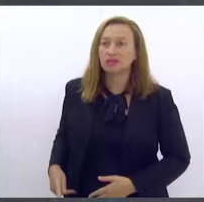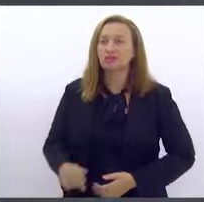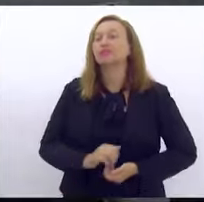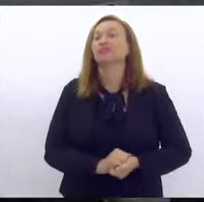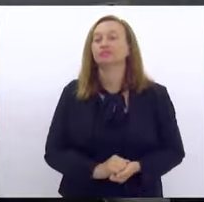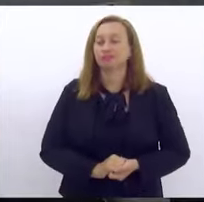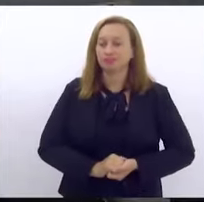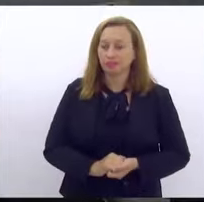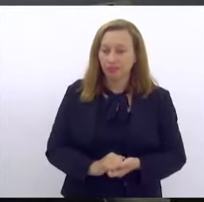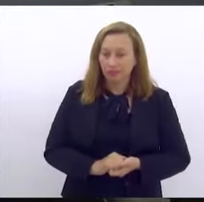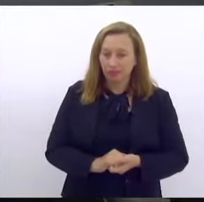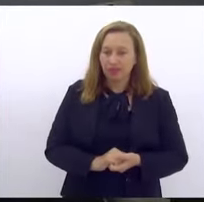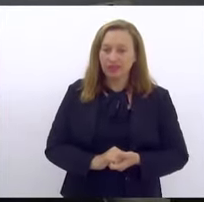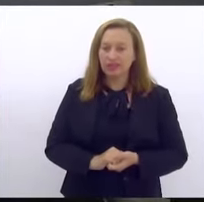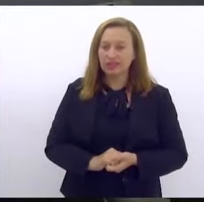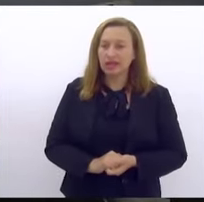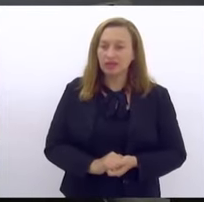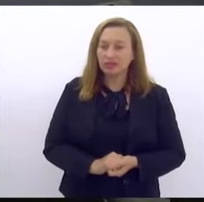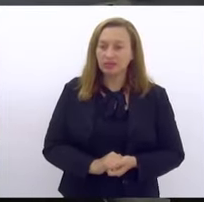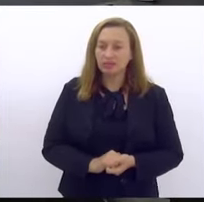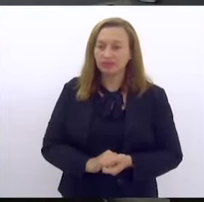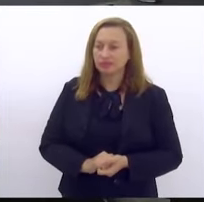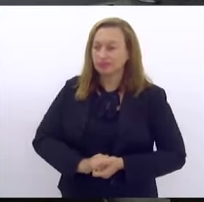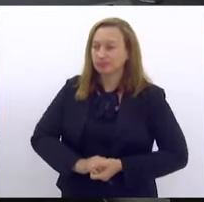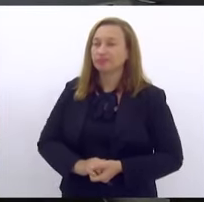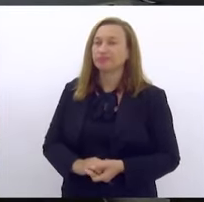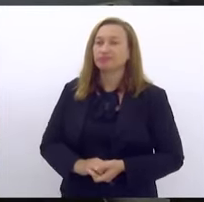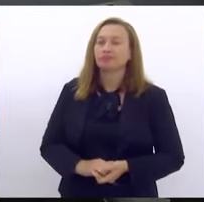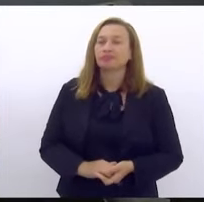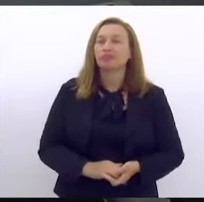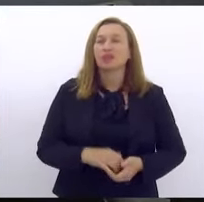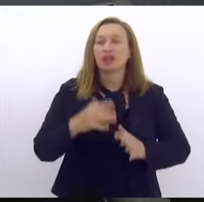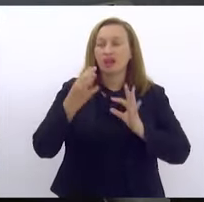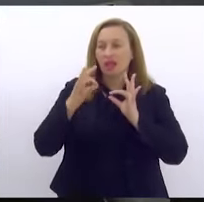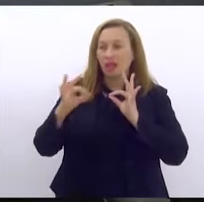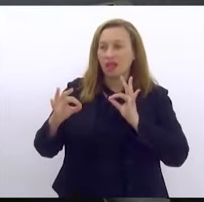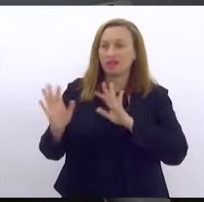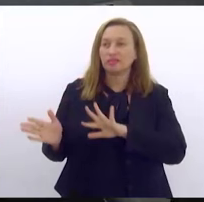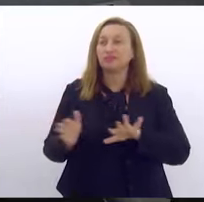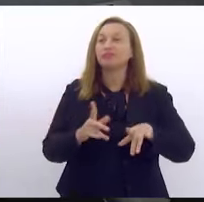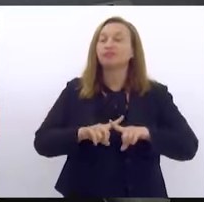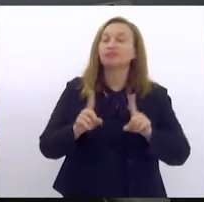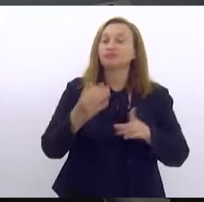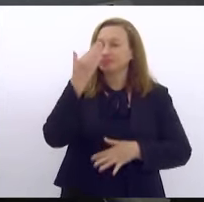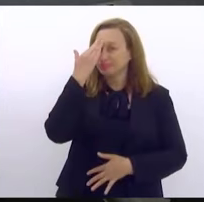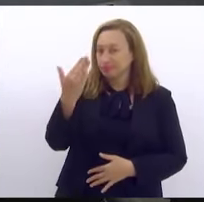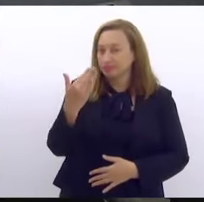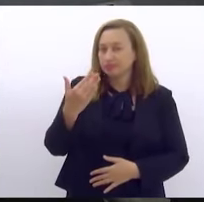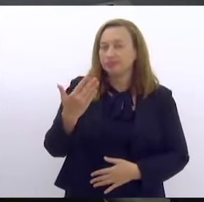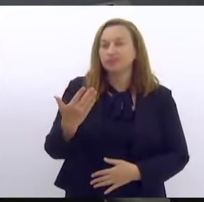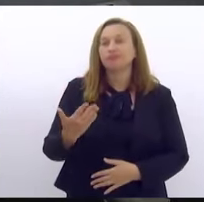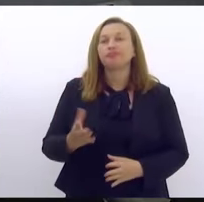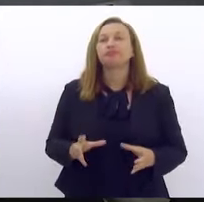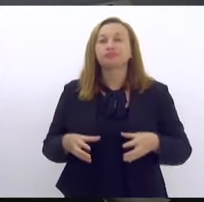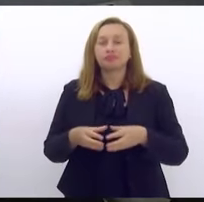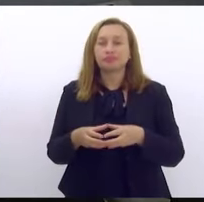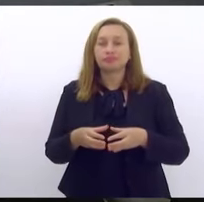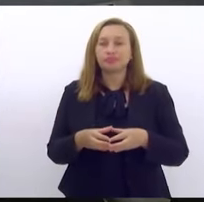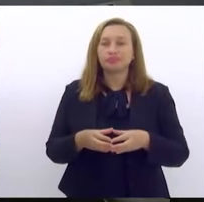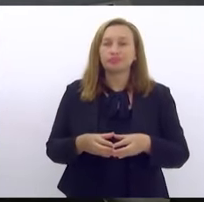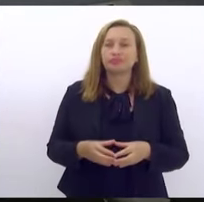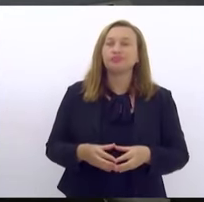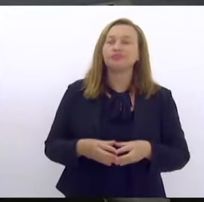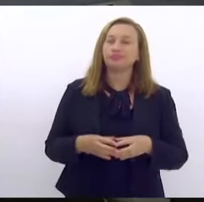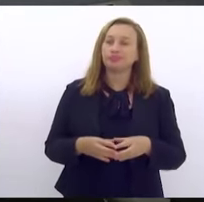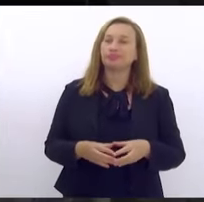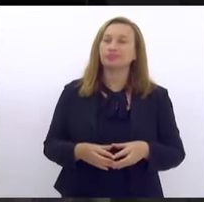Adilson. Agradecendo a todos, não vou me alongar mais, presidente, porque outras são questões técnicas, mas agradecer muito aos membros da comissão. E